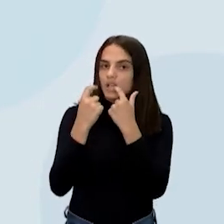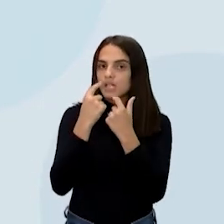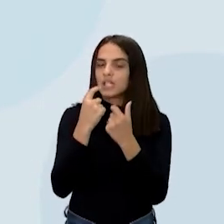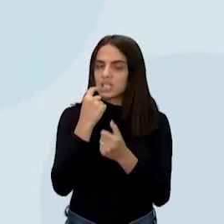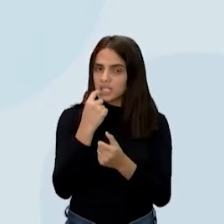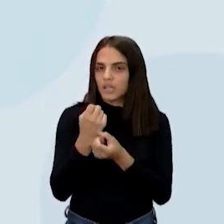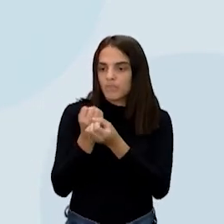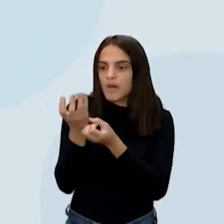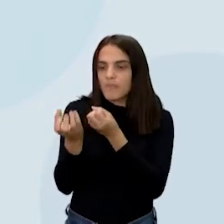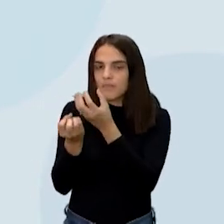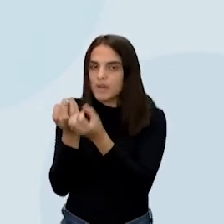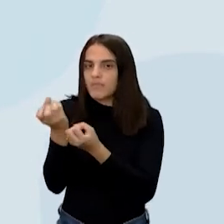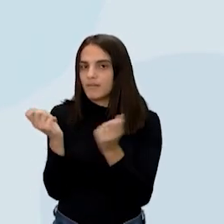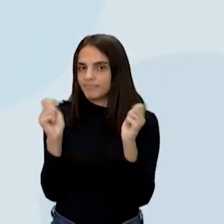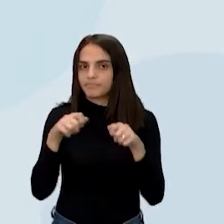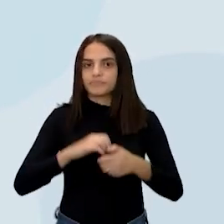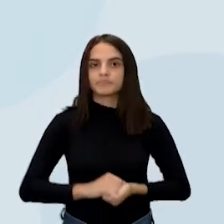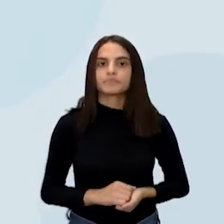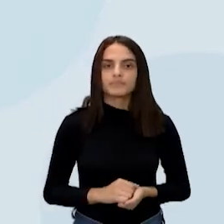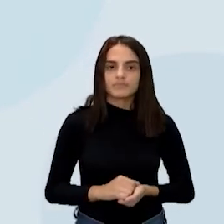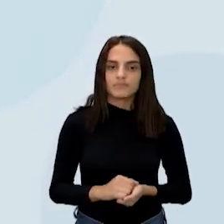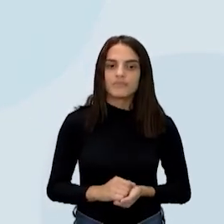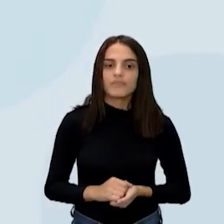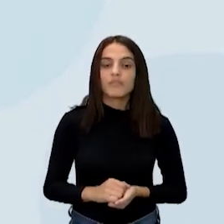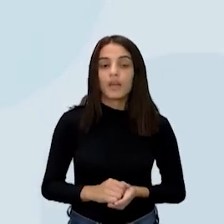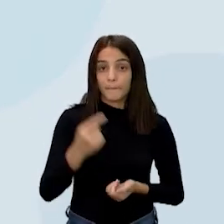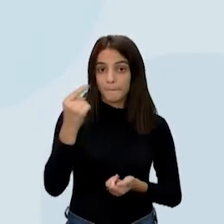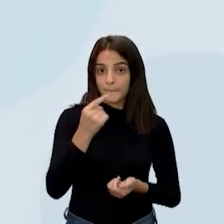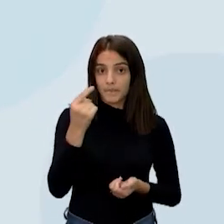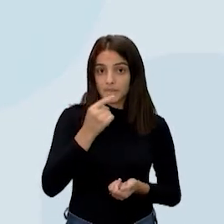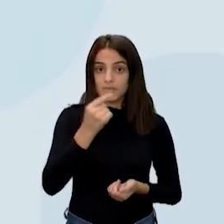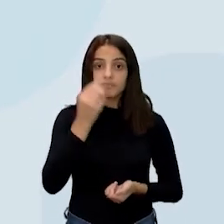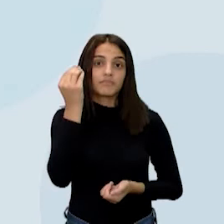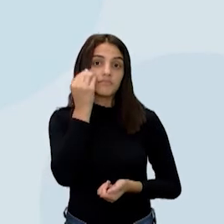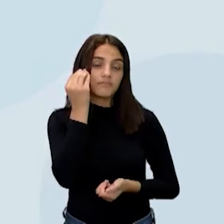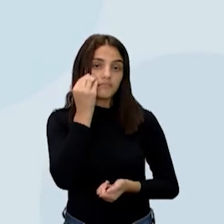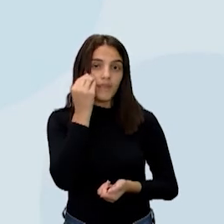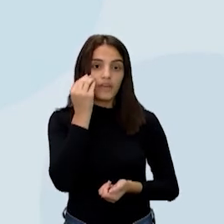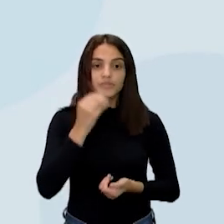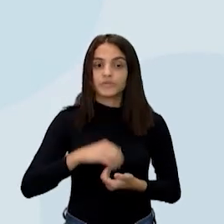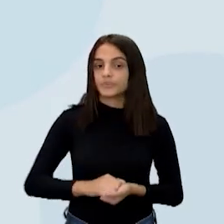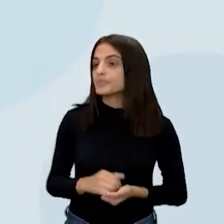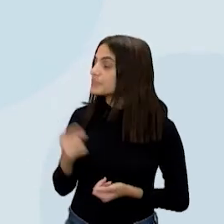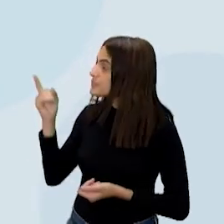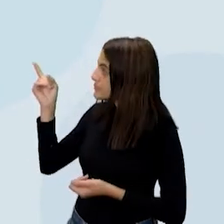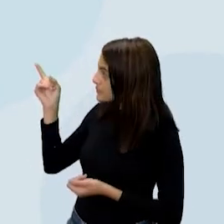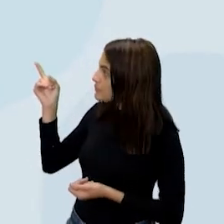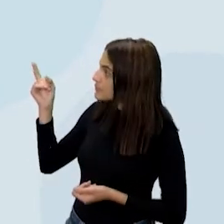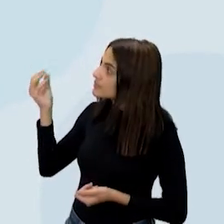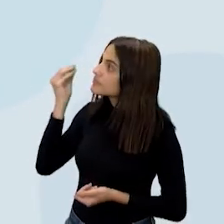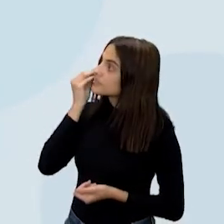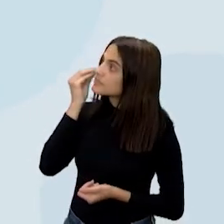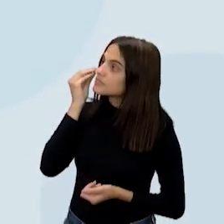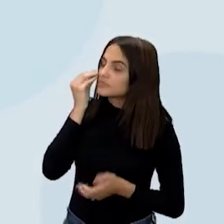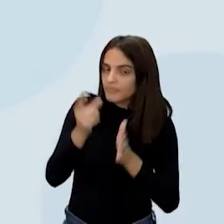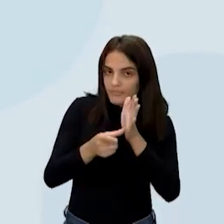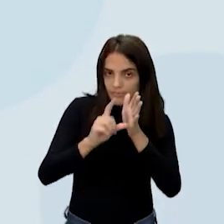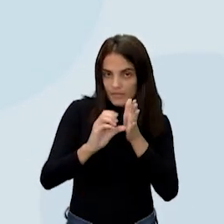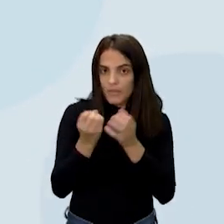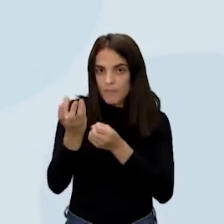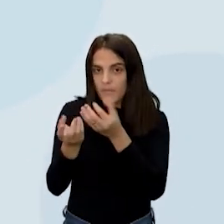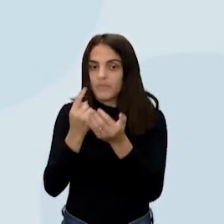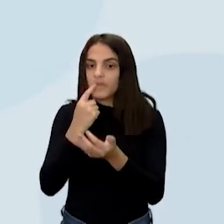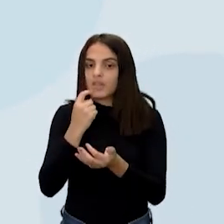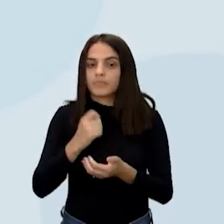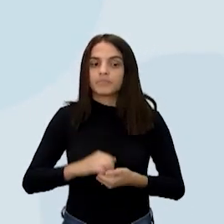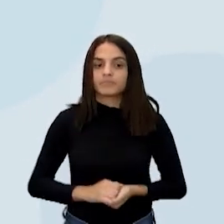doações e precisa mesmo. Agora, nós temos as duas. A primeira falando sobre o teste, que é uma coisa específica, antes de doar, né?